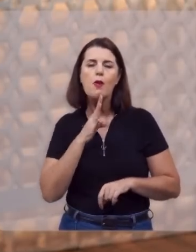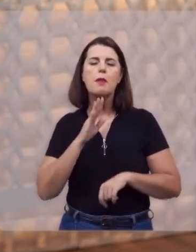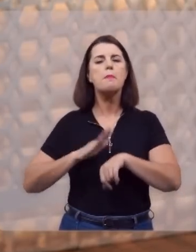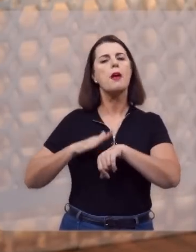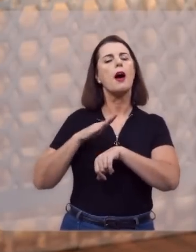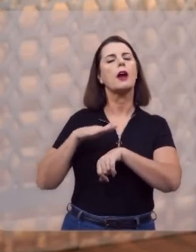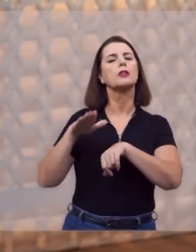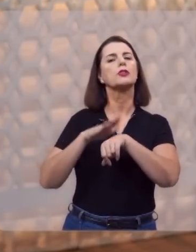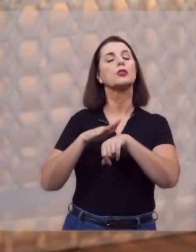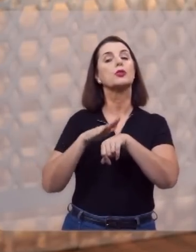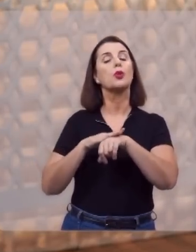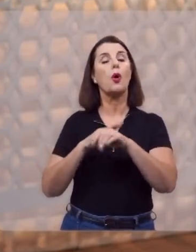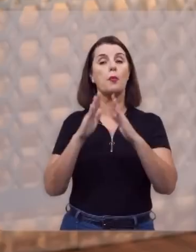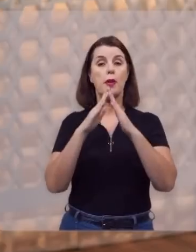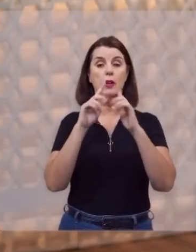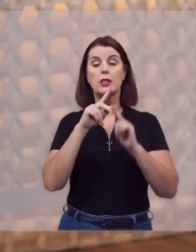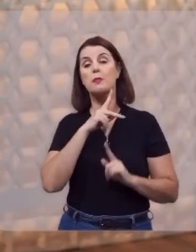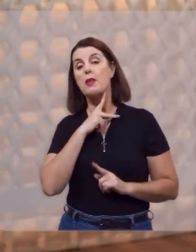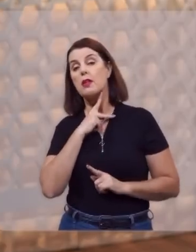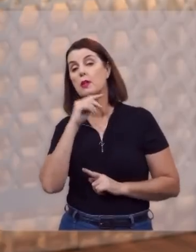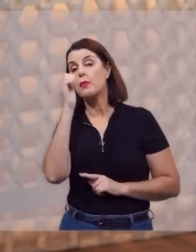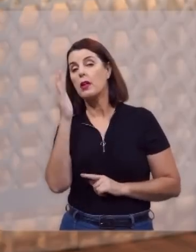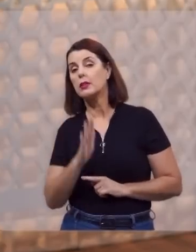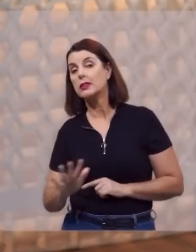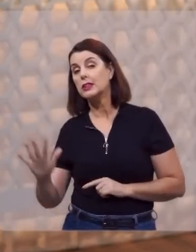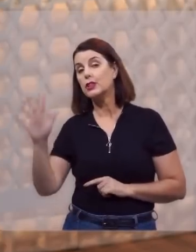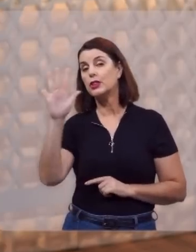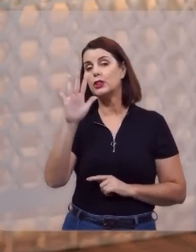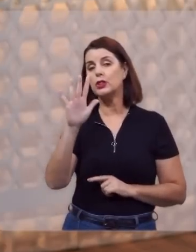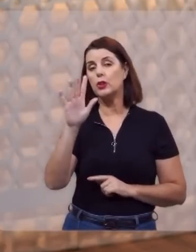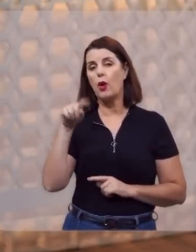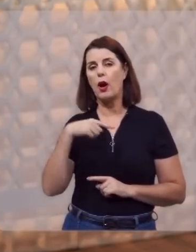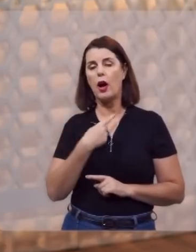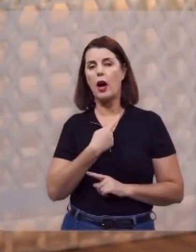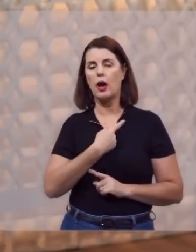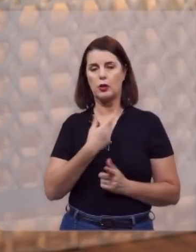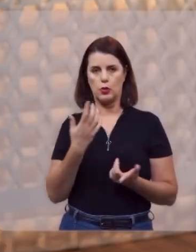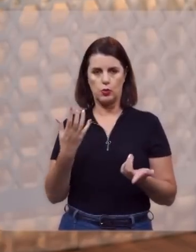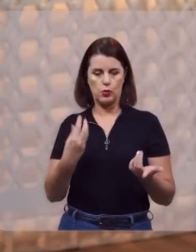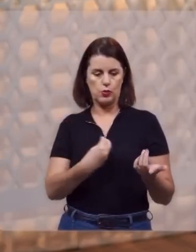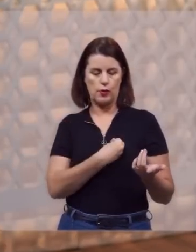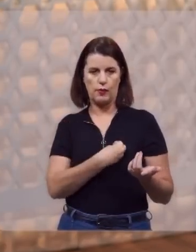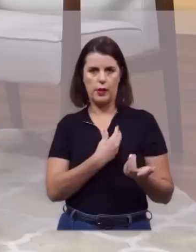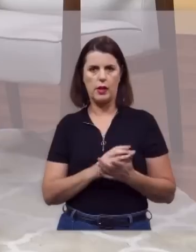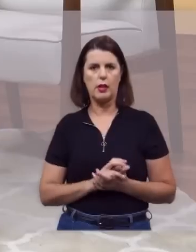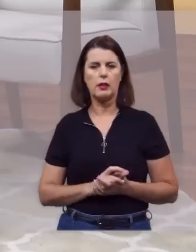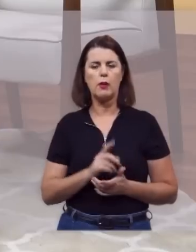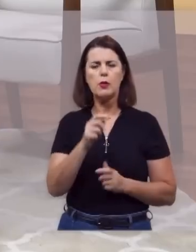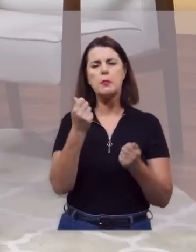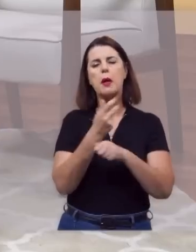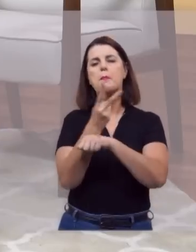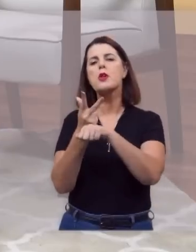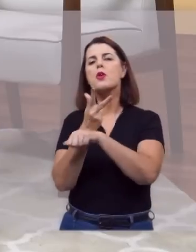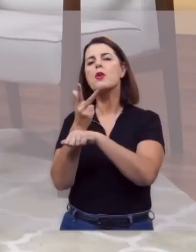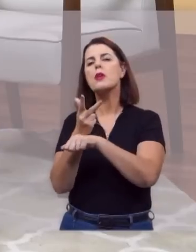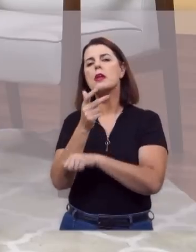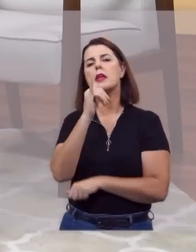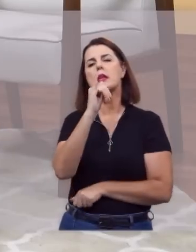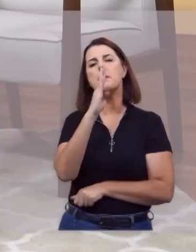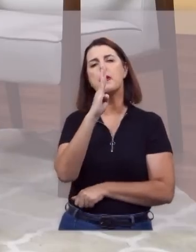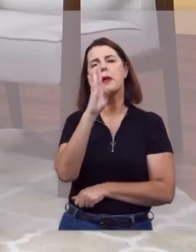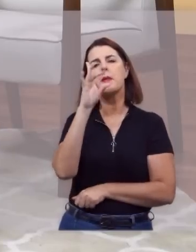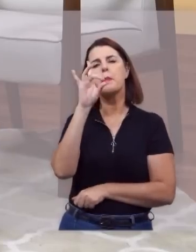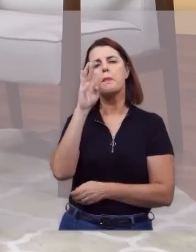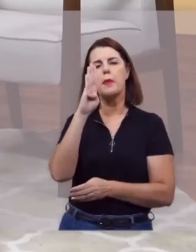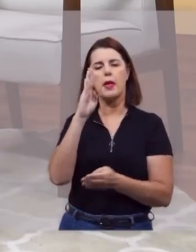conhecer um pouquinho mais também sobre a Igreja Presbiteriana do Brasil, a nossa denominação, basta você procurar a